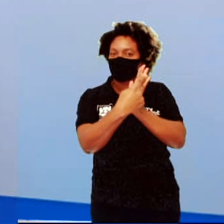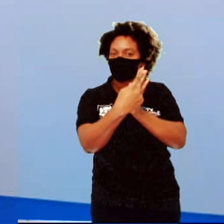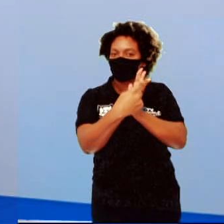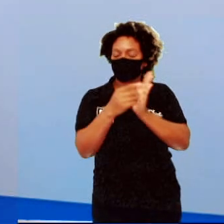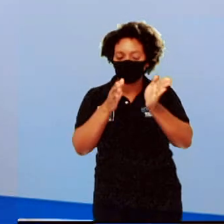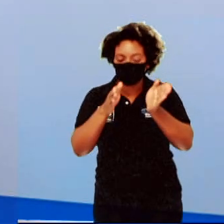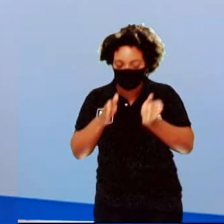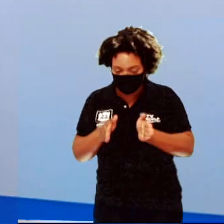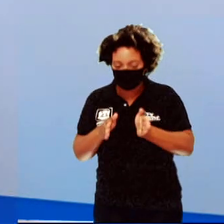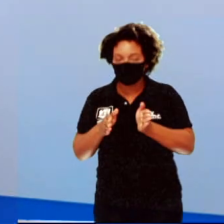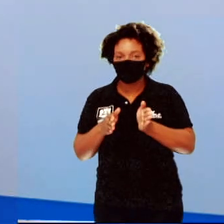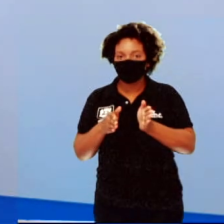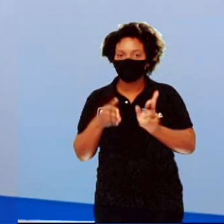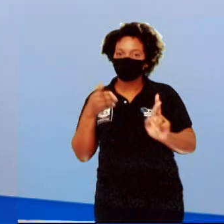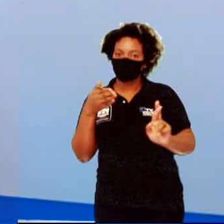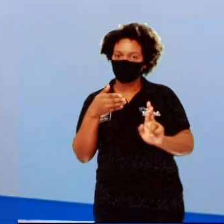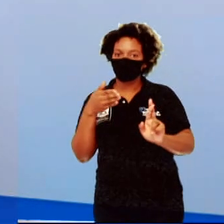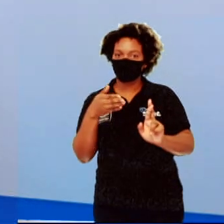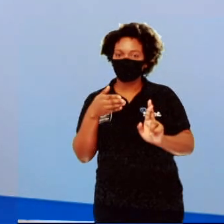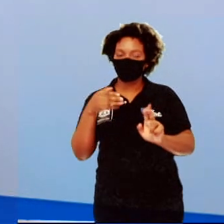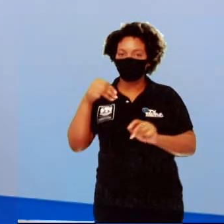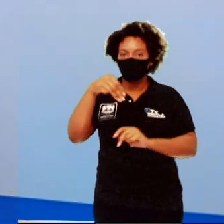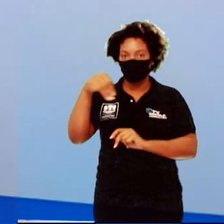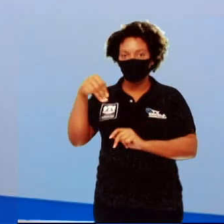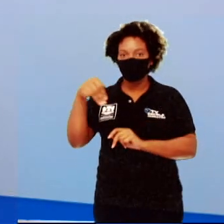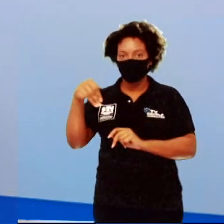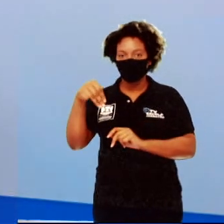espaço correspondente a 1 milímetro.